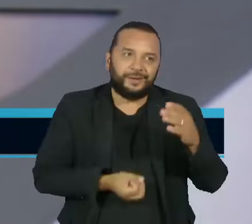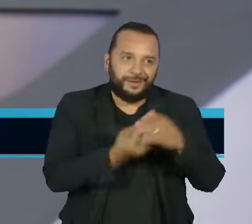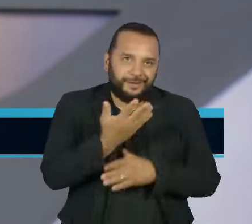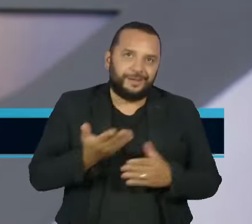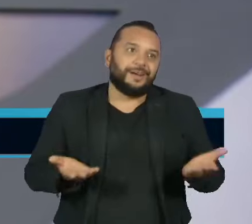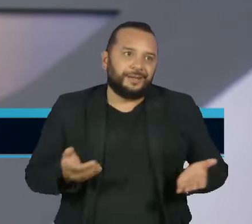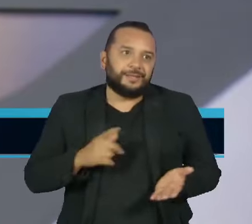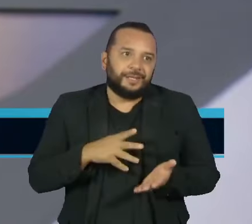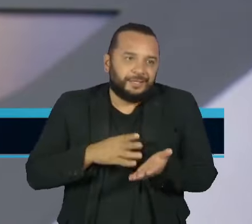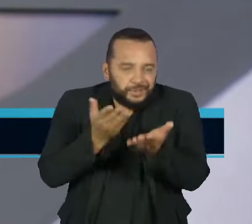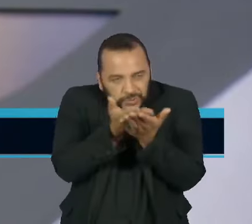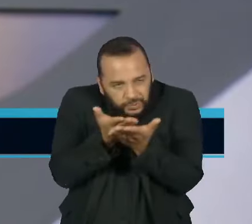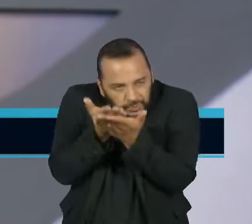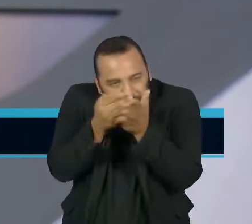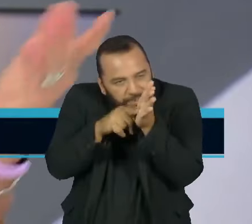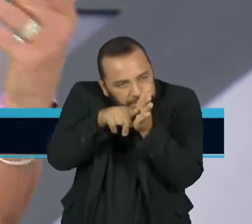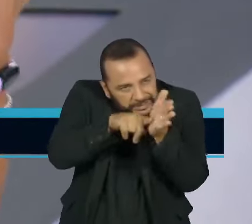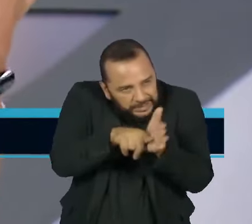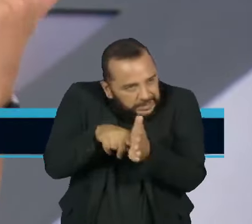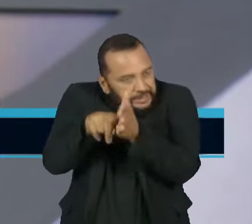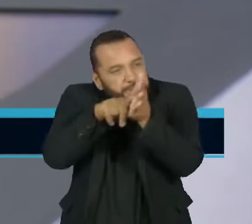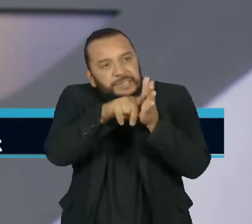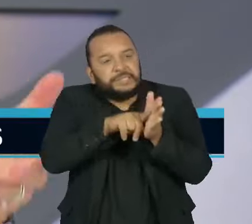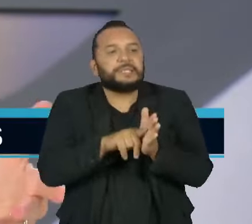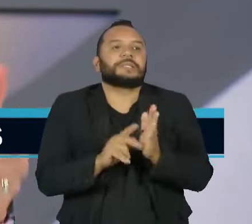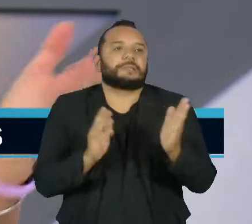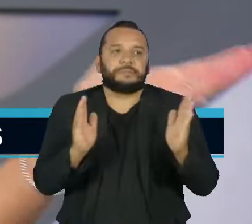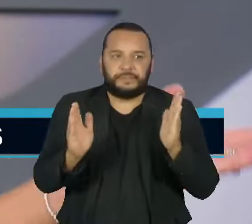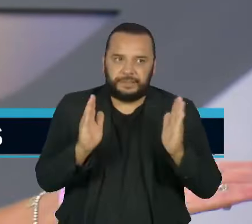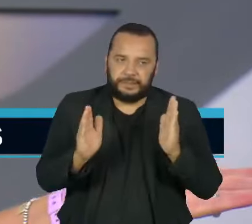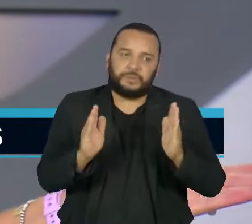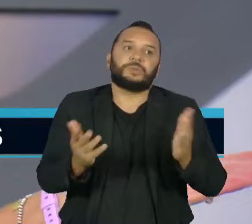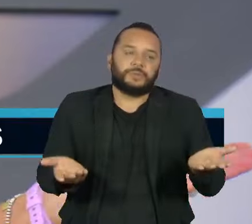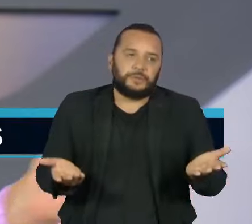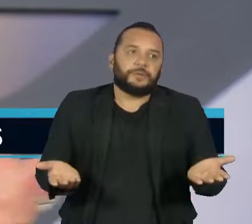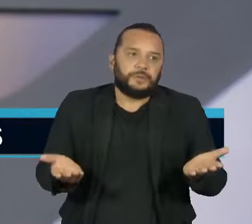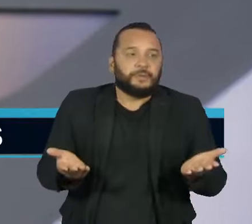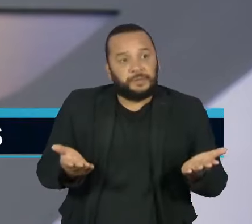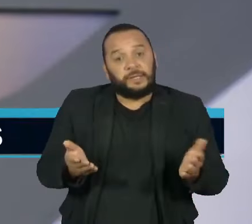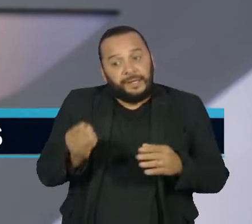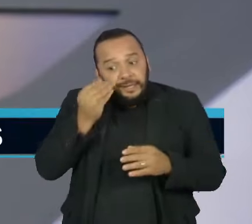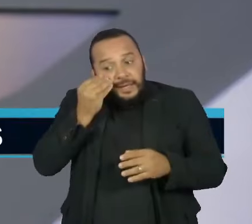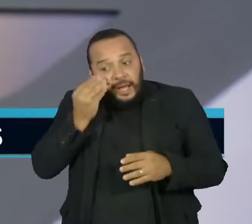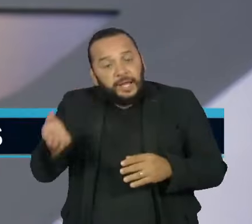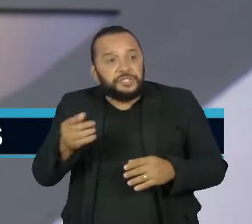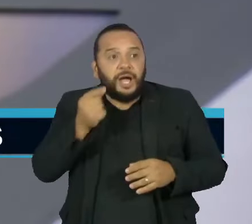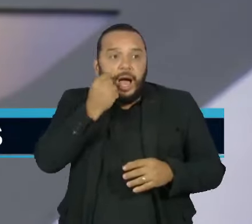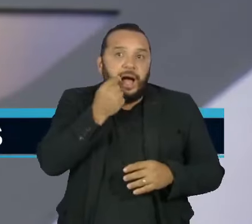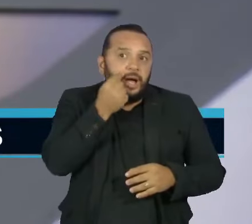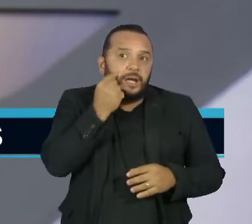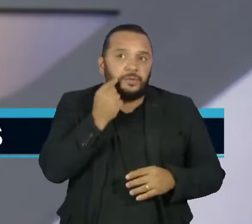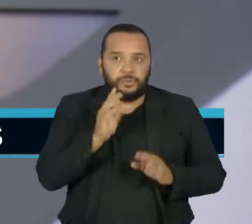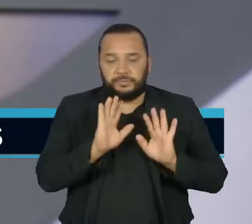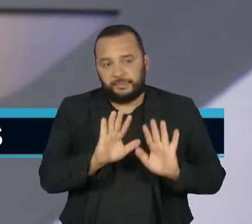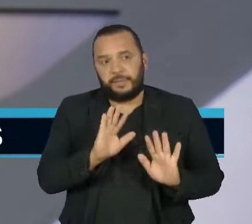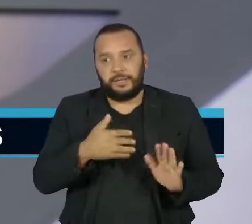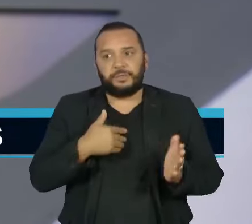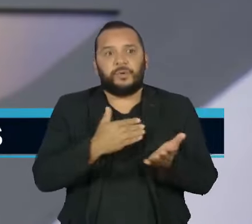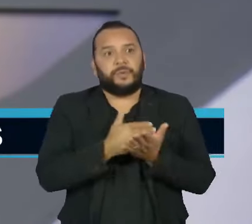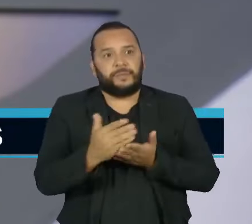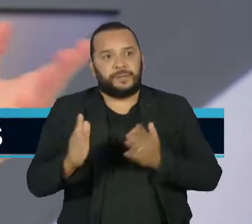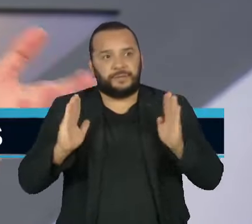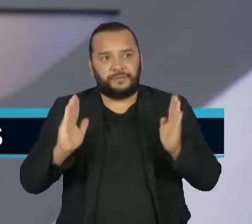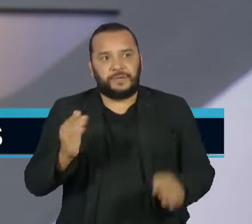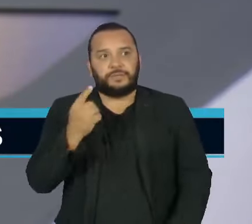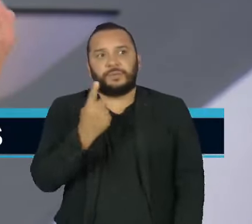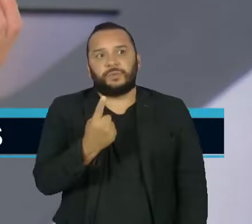em em estudos em em fase né pré pré-clínico nós somamos estudos em animais mas pelo menos já começa agora a fase um que